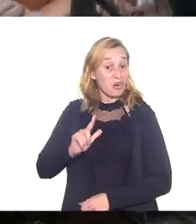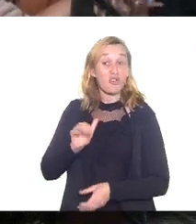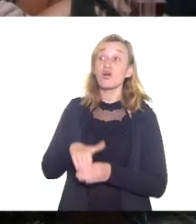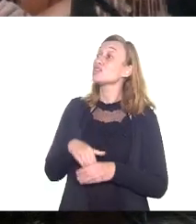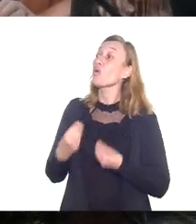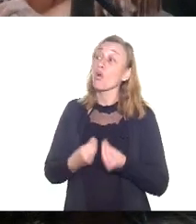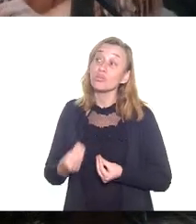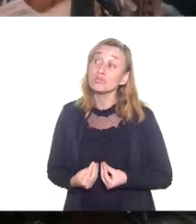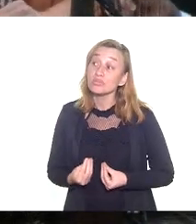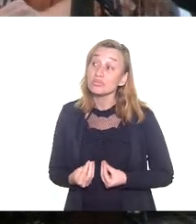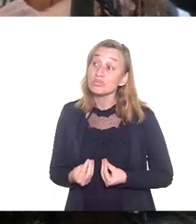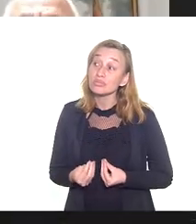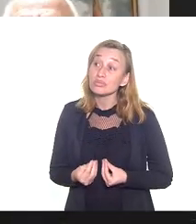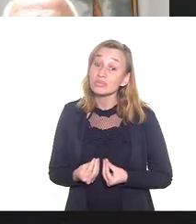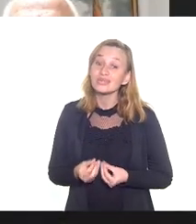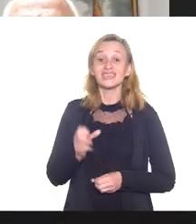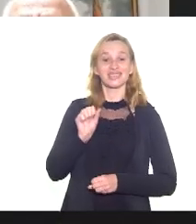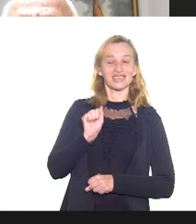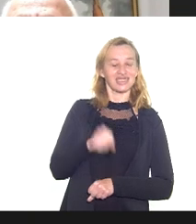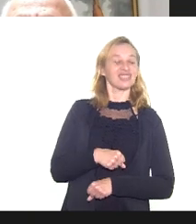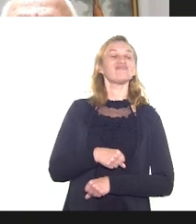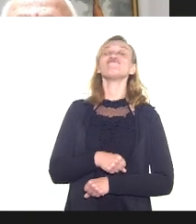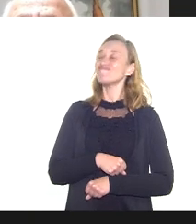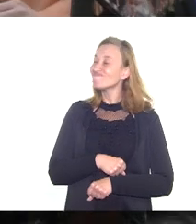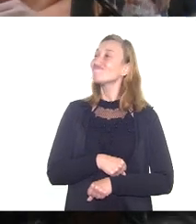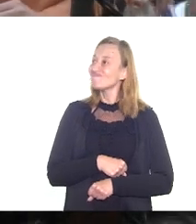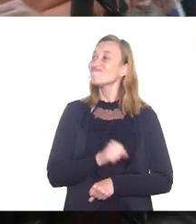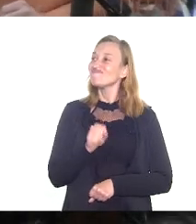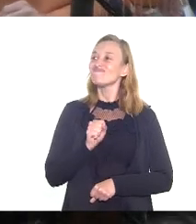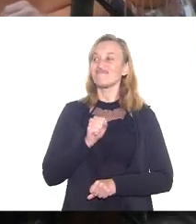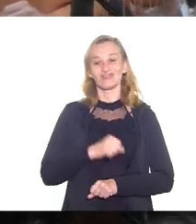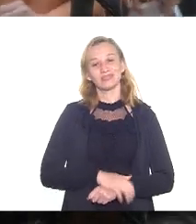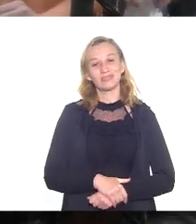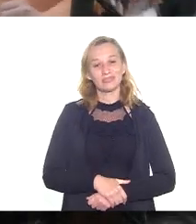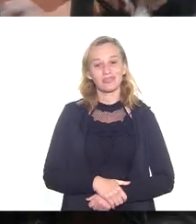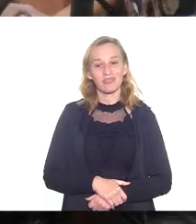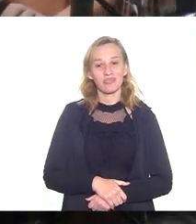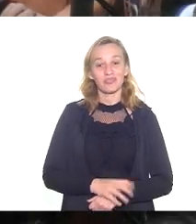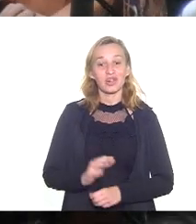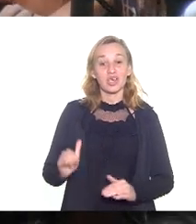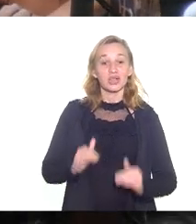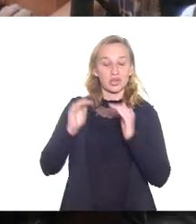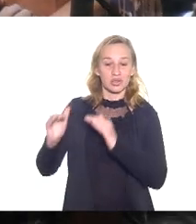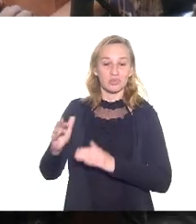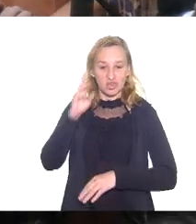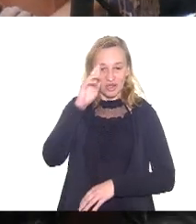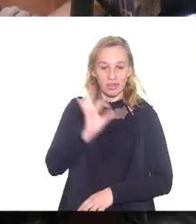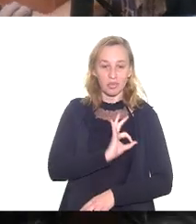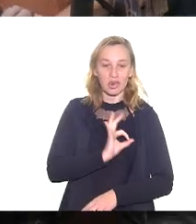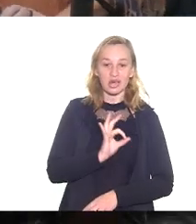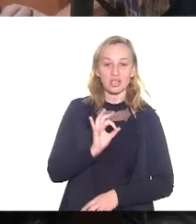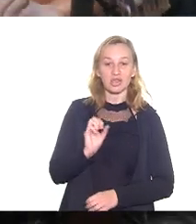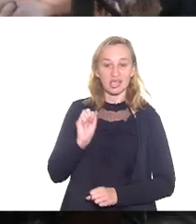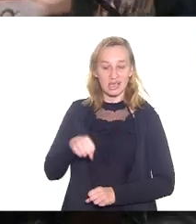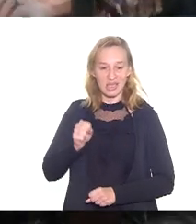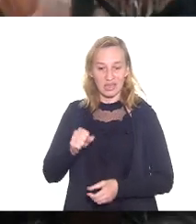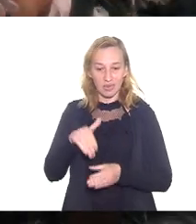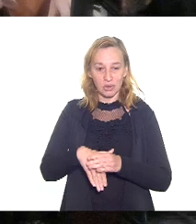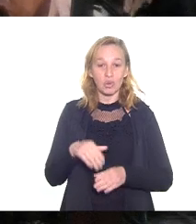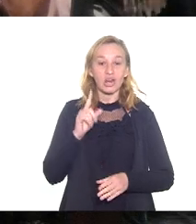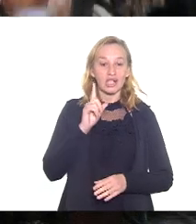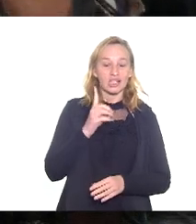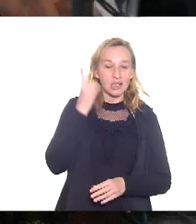como? Sim. Samuel Malafaia votou sim. Subtenente votou sim. Deputada Tia